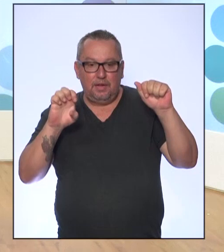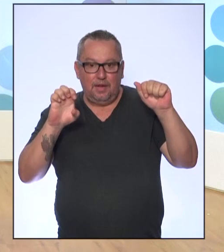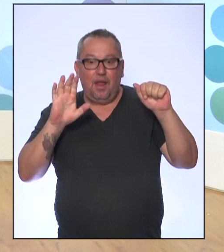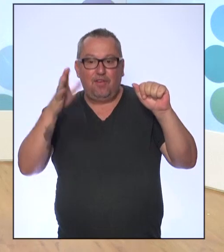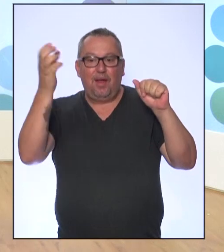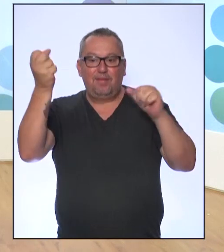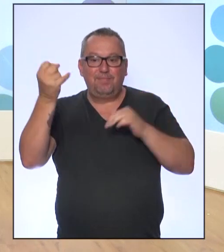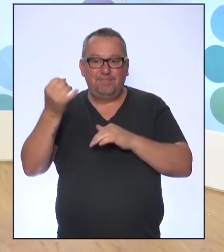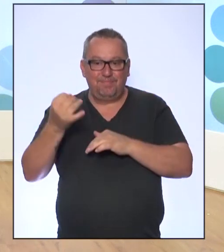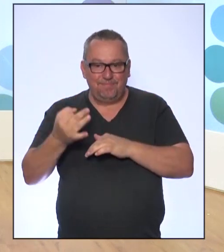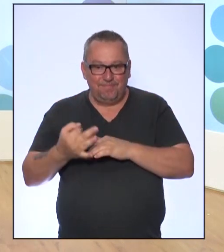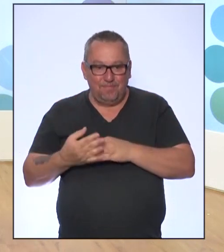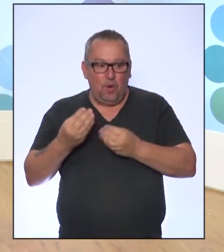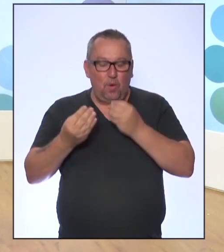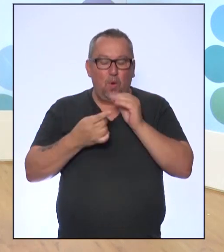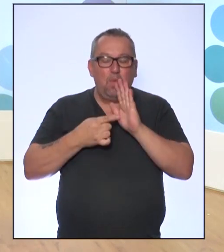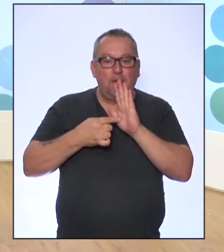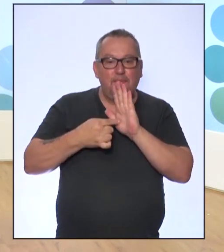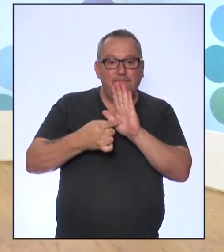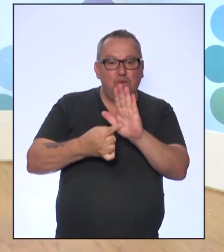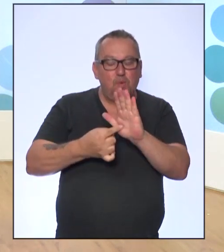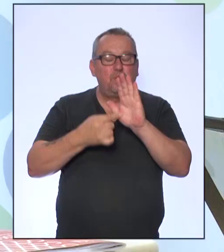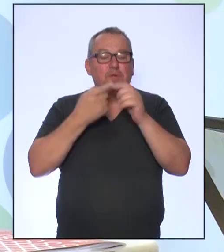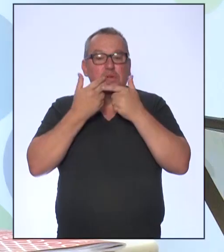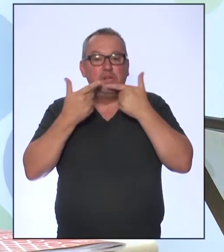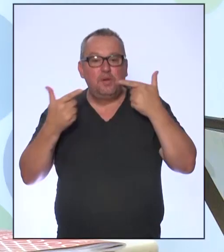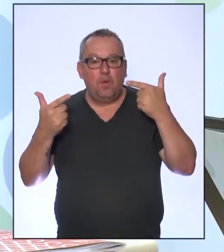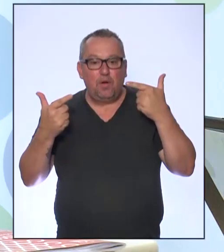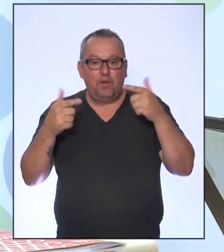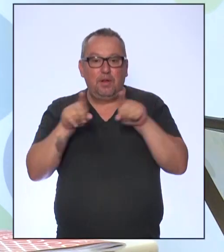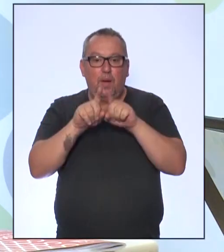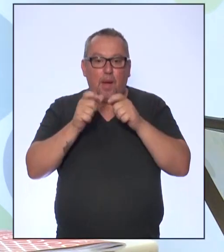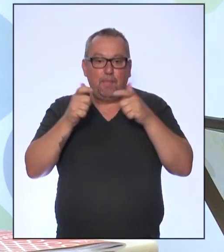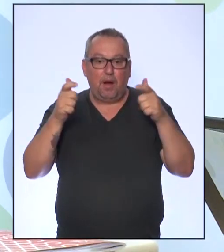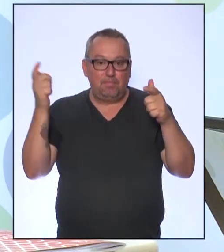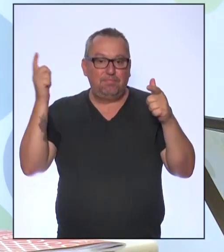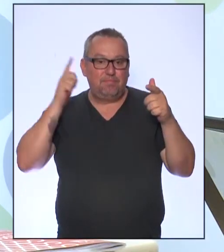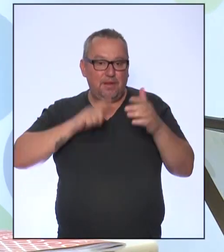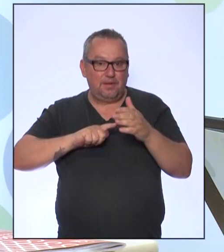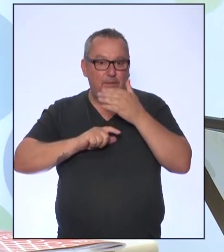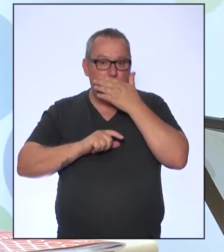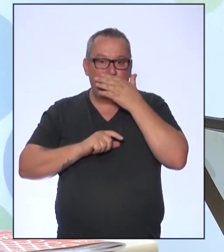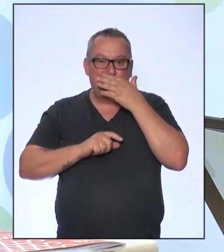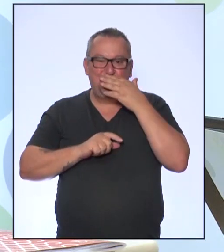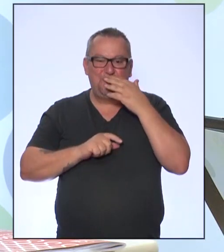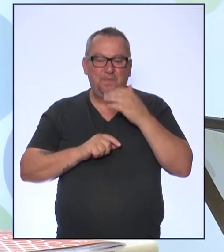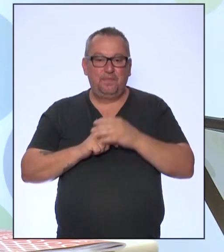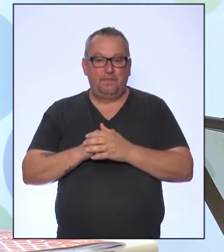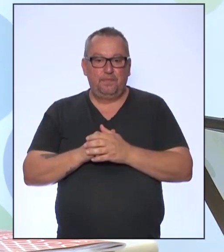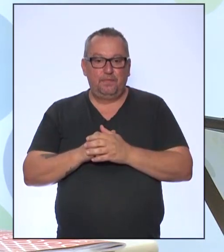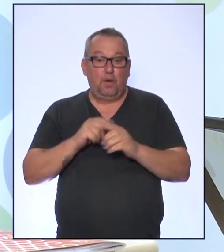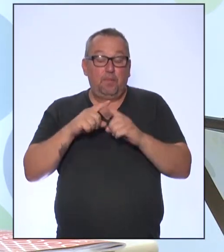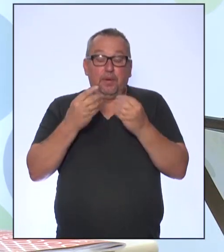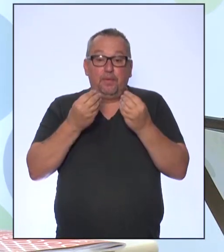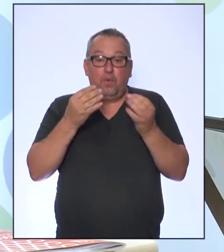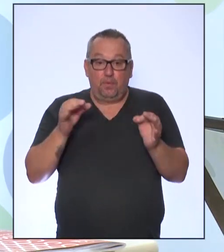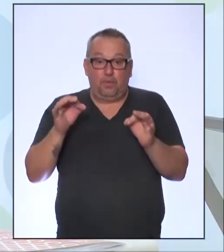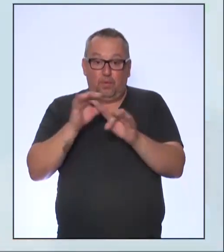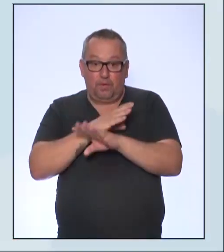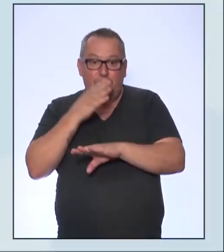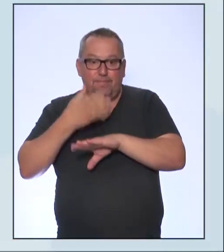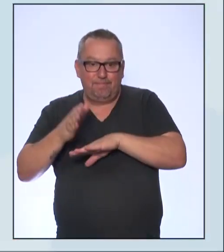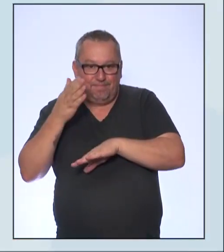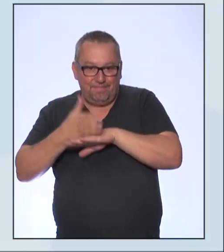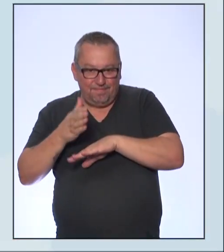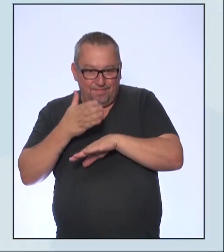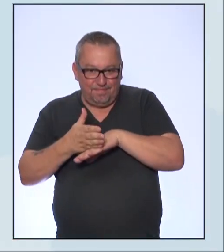isso, explicamos as figuras de linguagem. A maioria acertou. Bom, como conclusão dessa